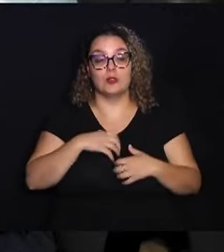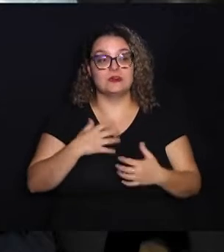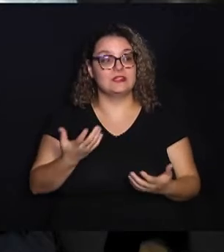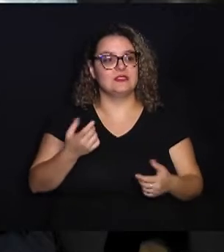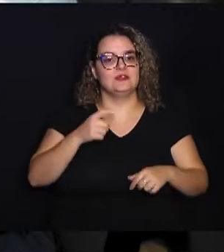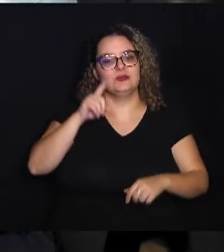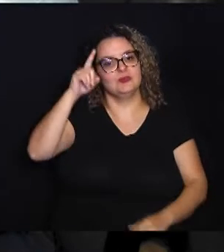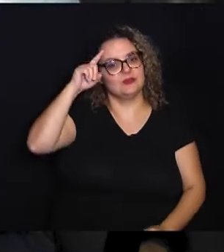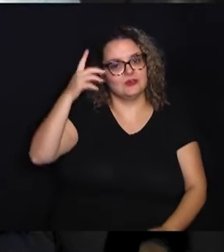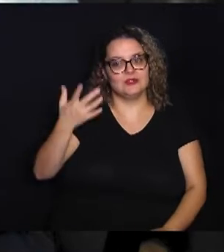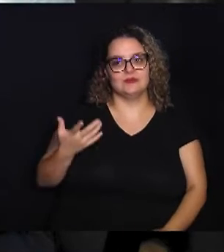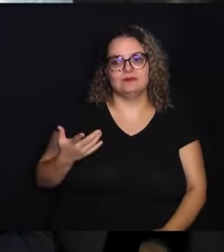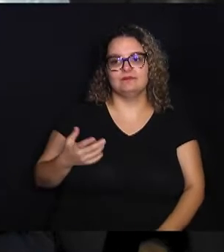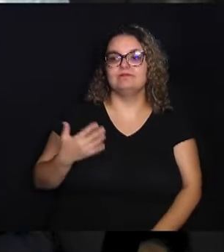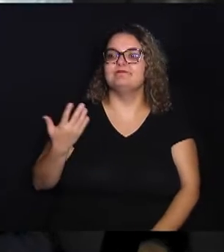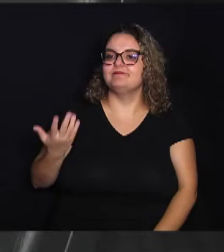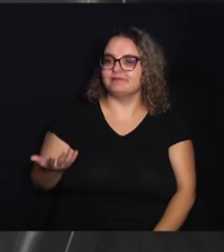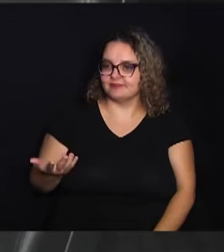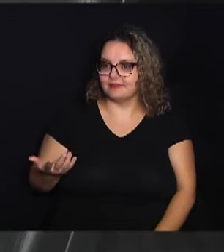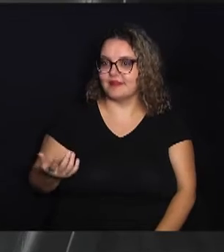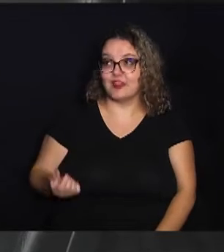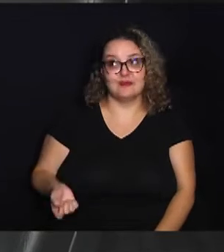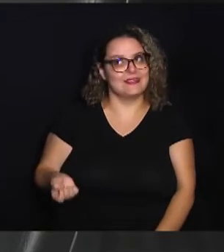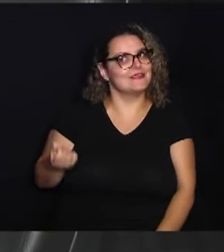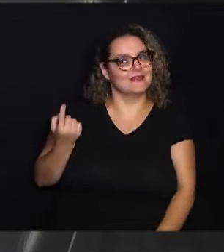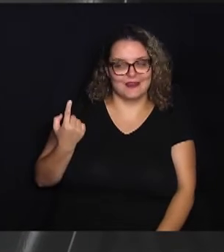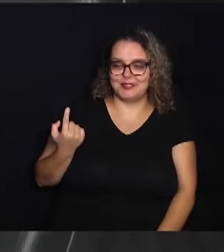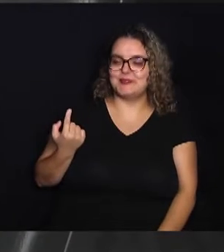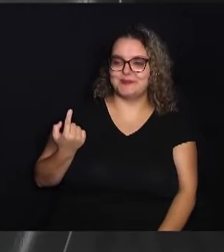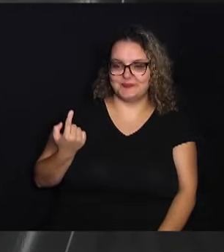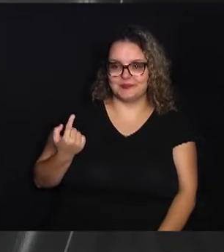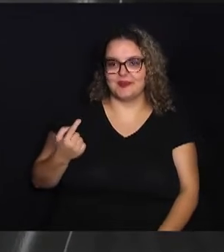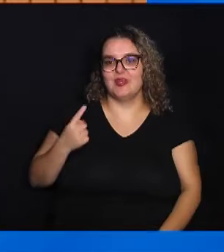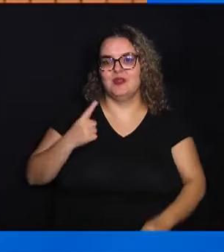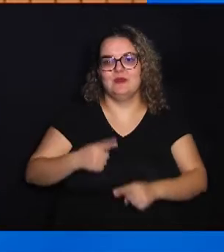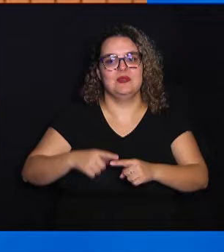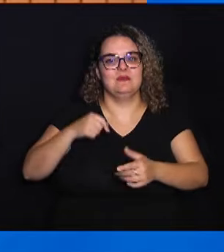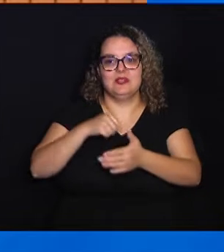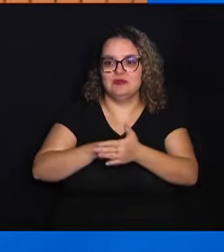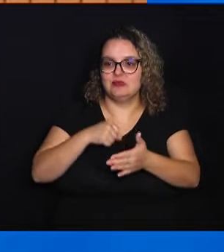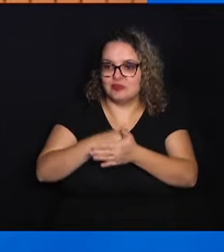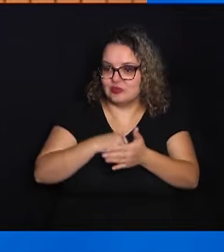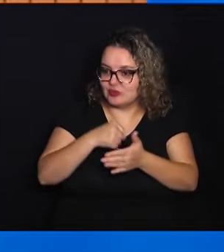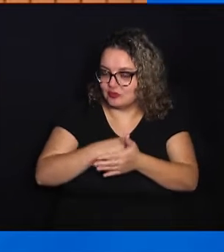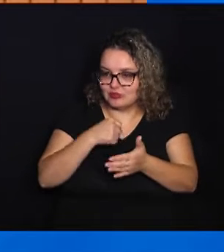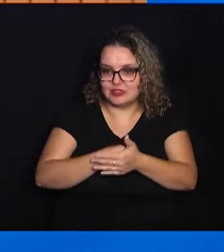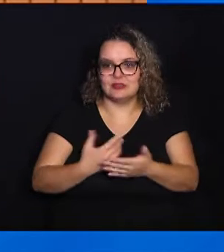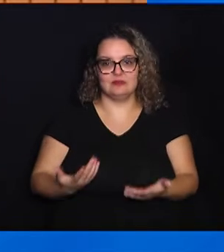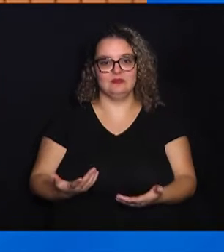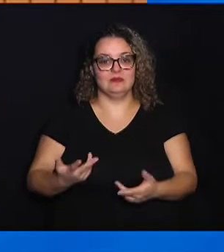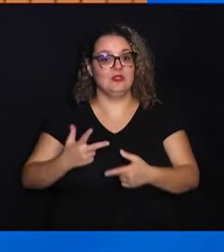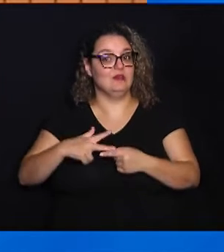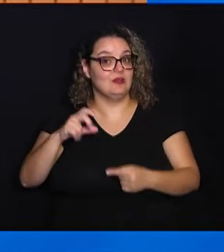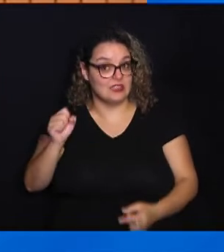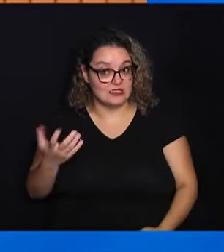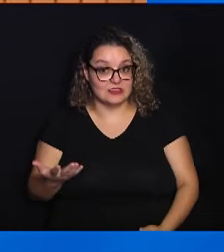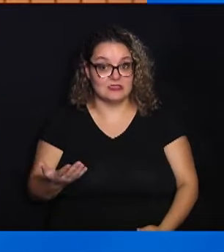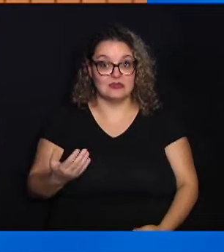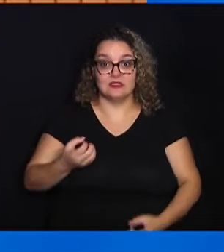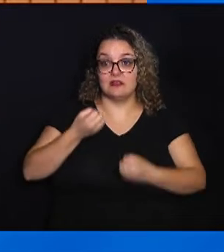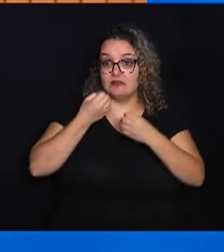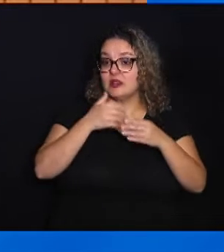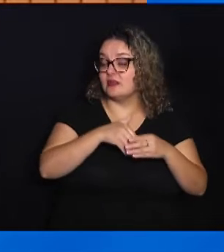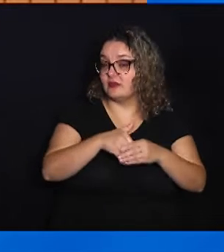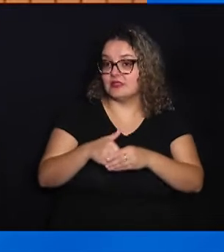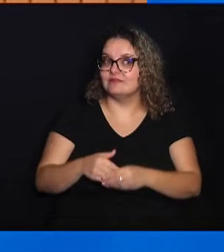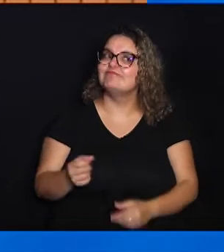daquele dia? Foi muito estranho, porque a gente batalha, né, e briga para ser eleito, ser bem votado. E